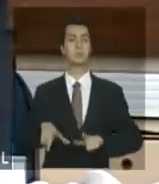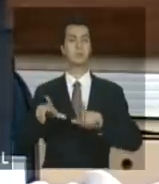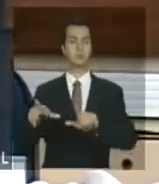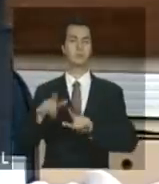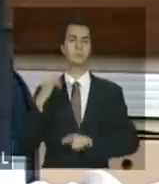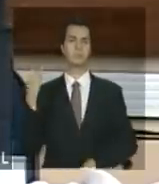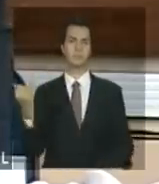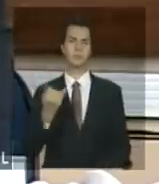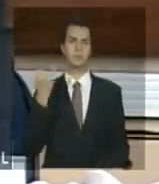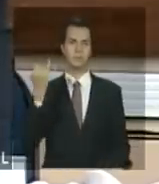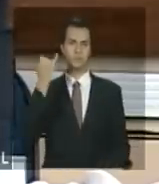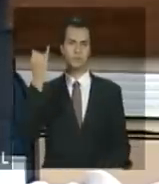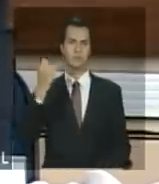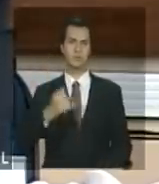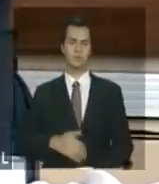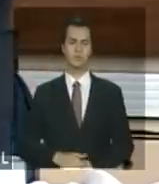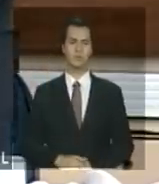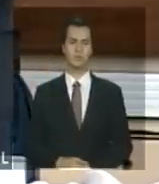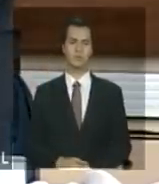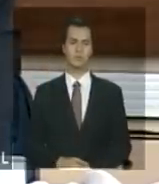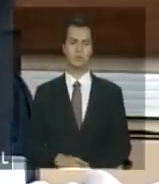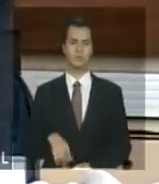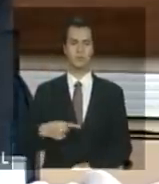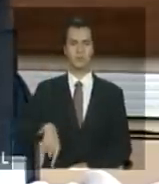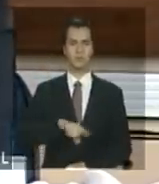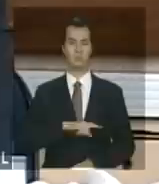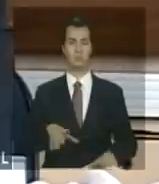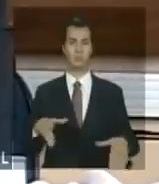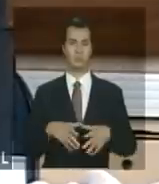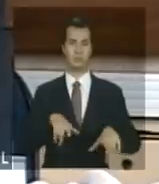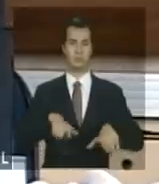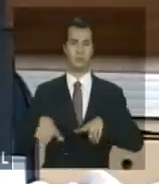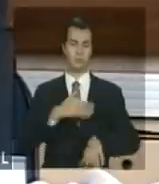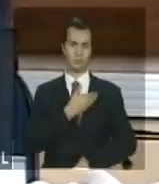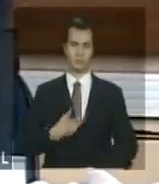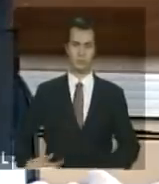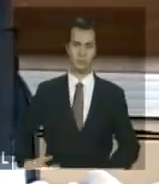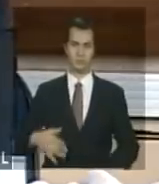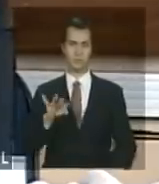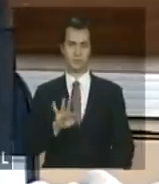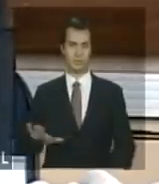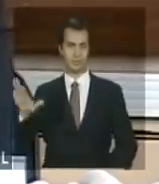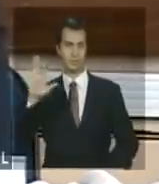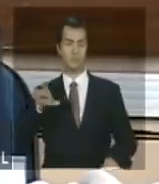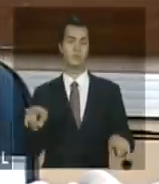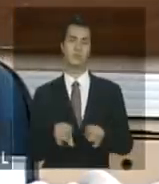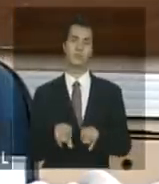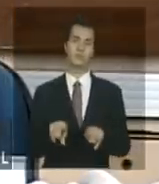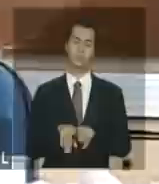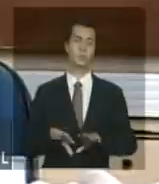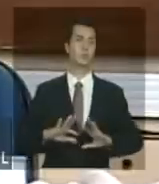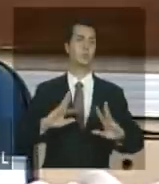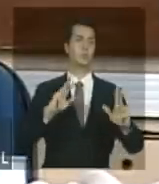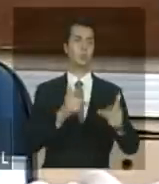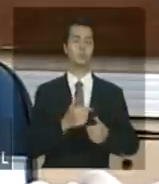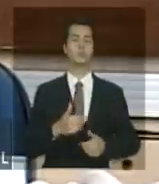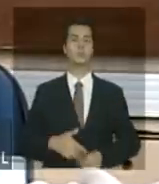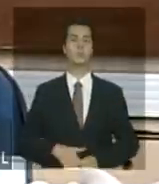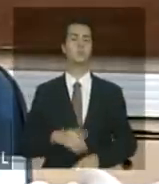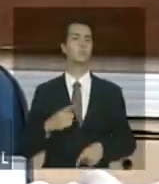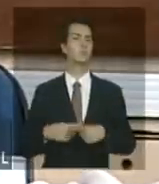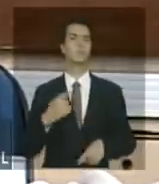importante para o Serviço Público Federal e para o Serviço Público como um todo. Por que que eu acho